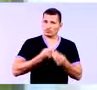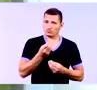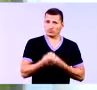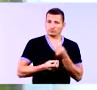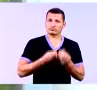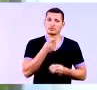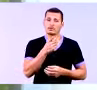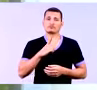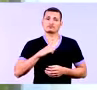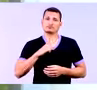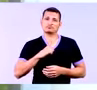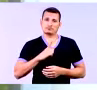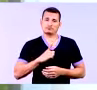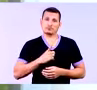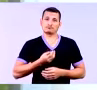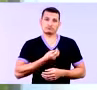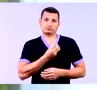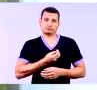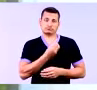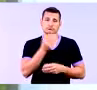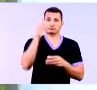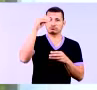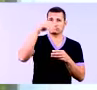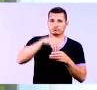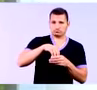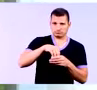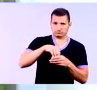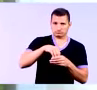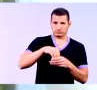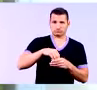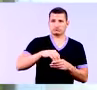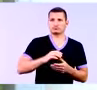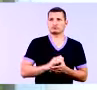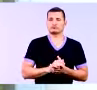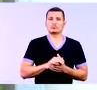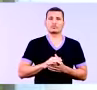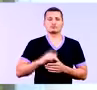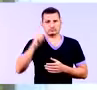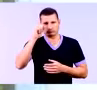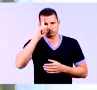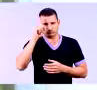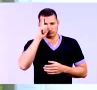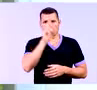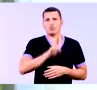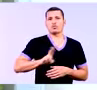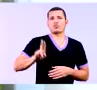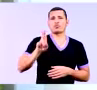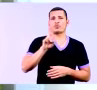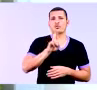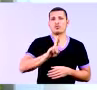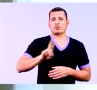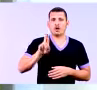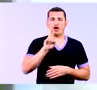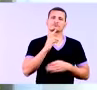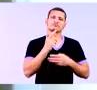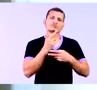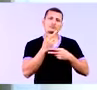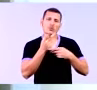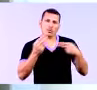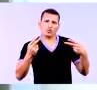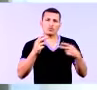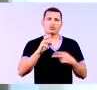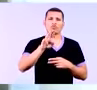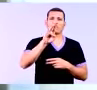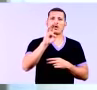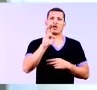estão presentes dentro do nosso uso diário de componentes web, de